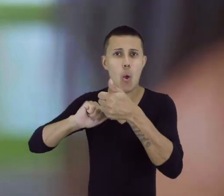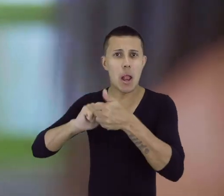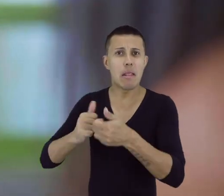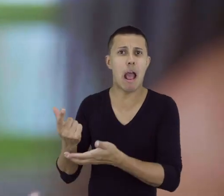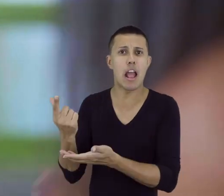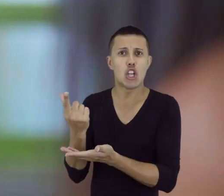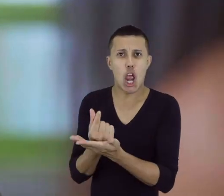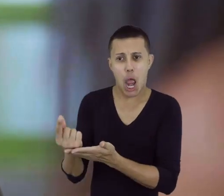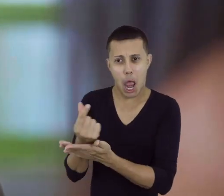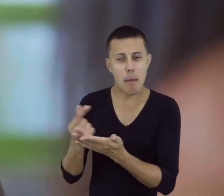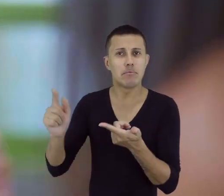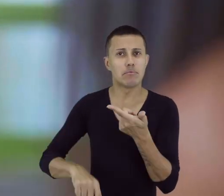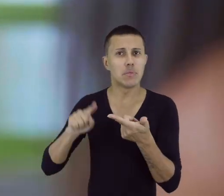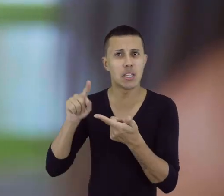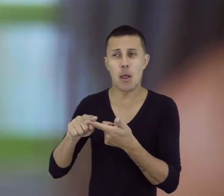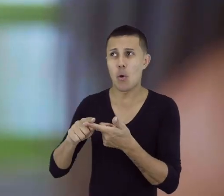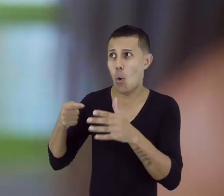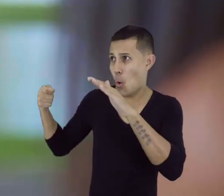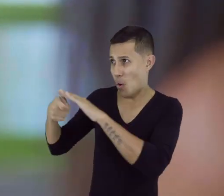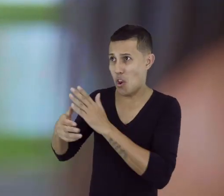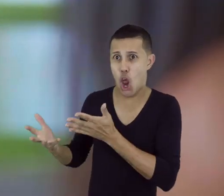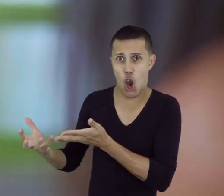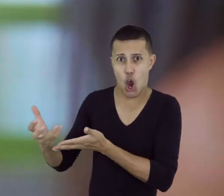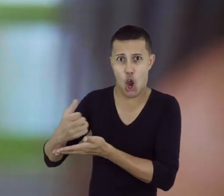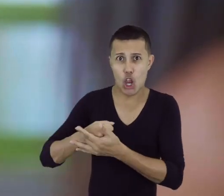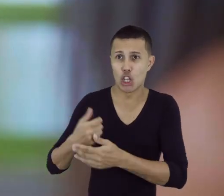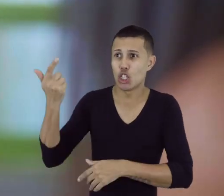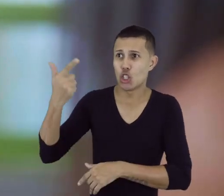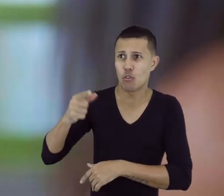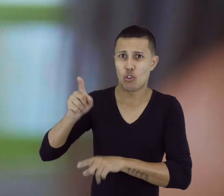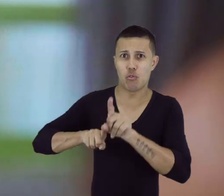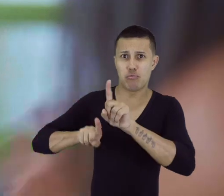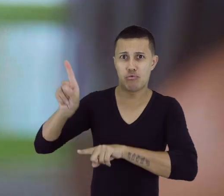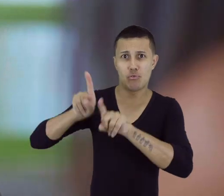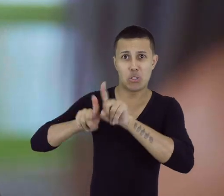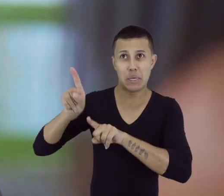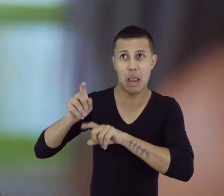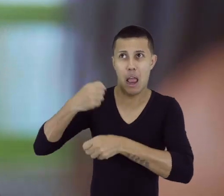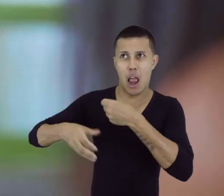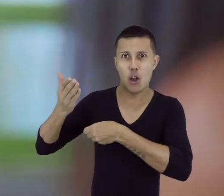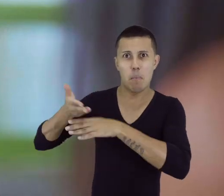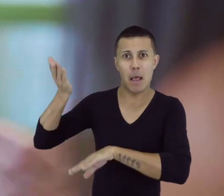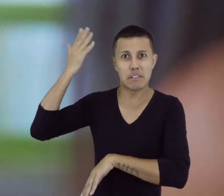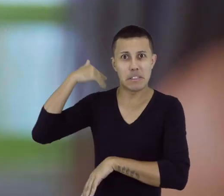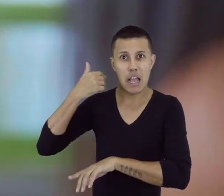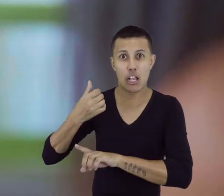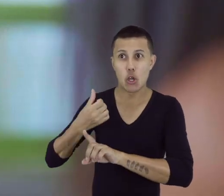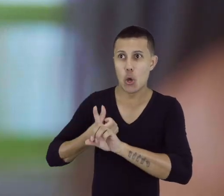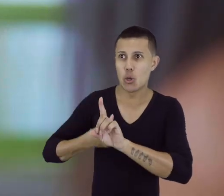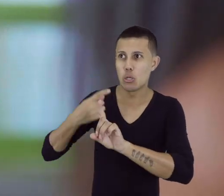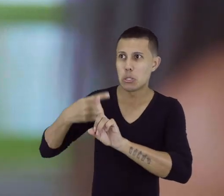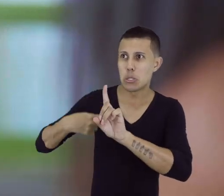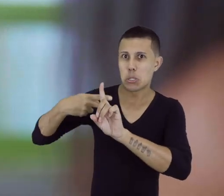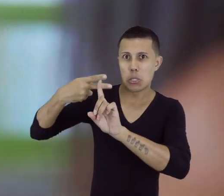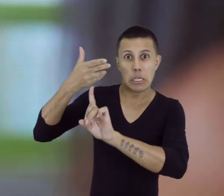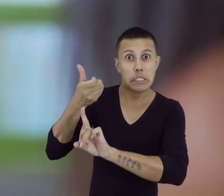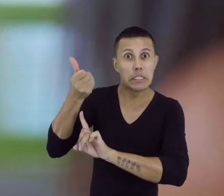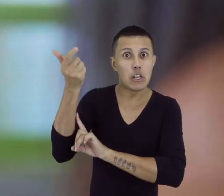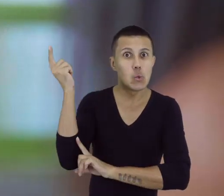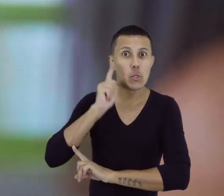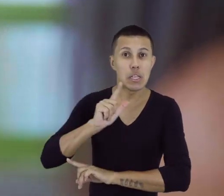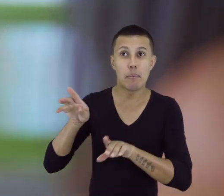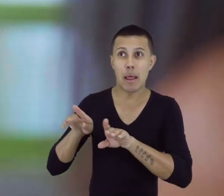vista de capital. Eu preciso pegar o aporte do investidor e fazer essa empresa crescer várias vezes. A gente cresceu 6 vezes ano passado, está quadruplicando de tamanho esse ano